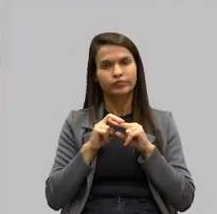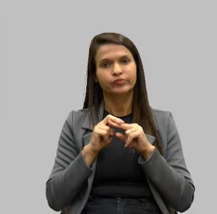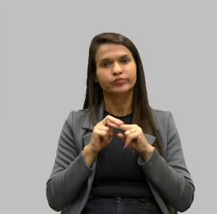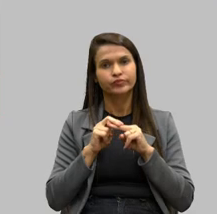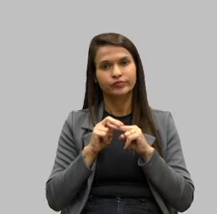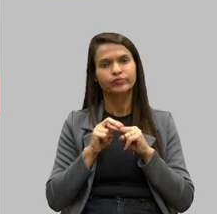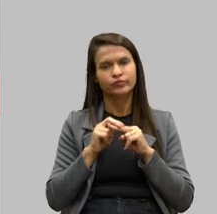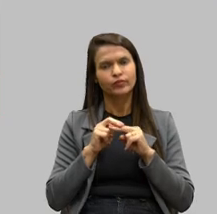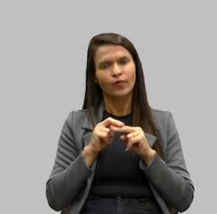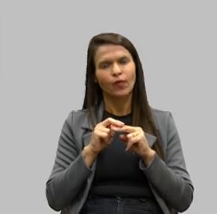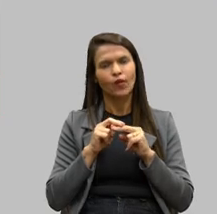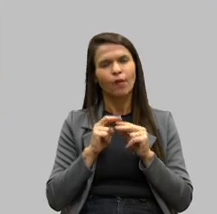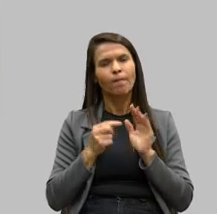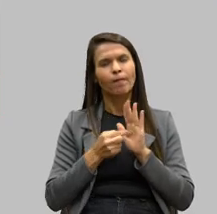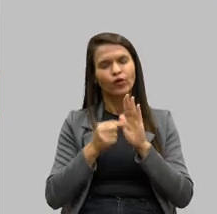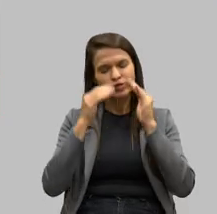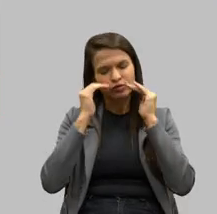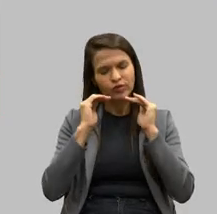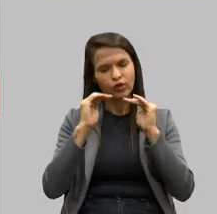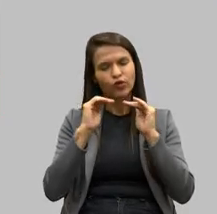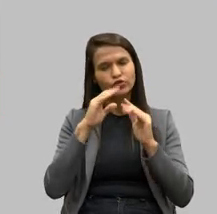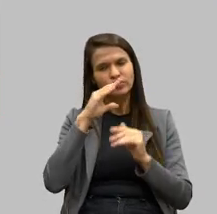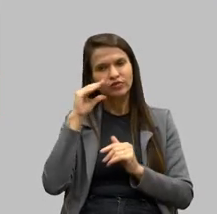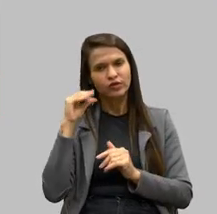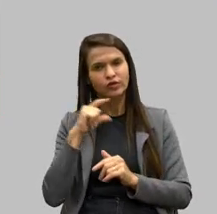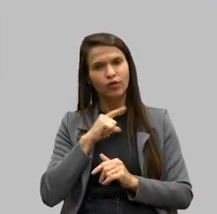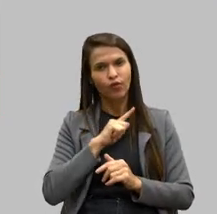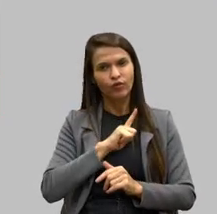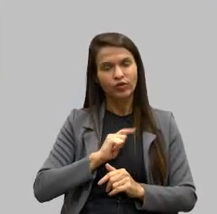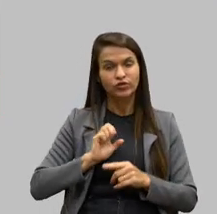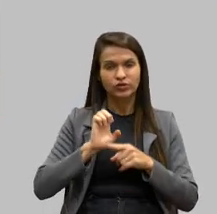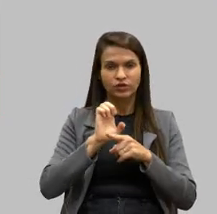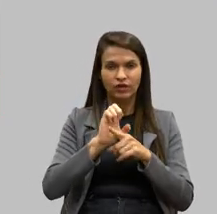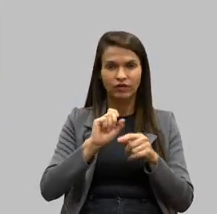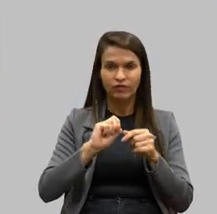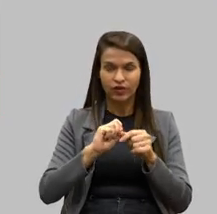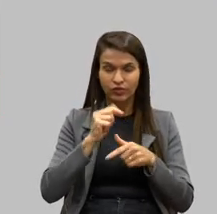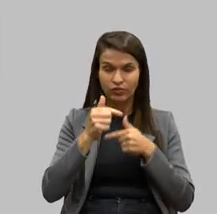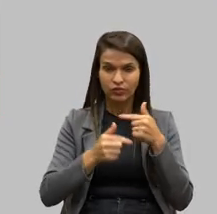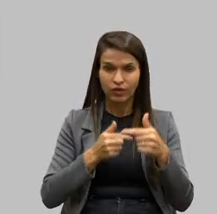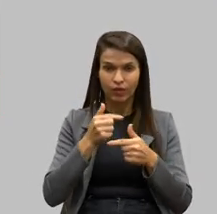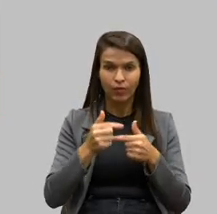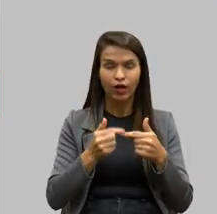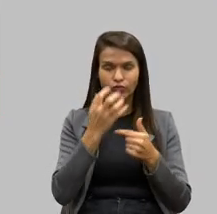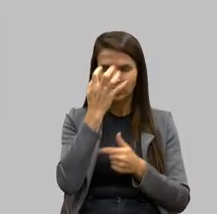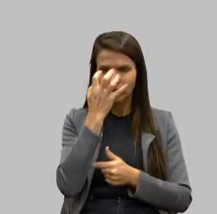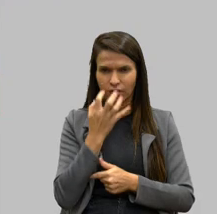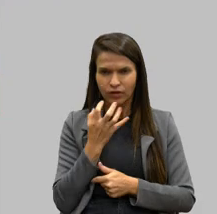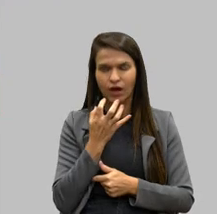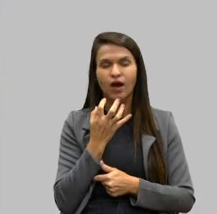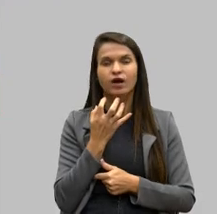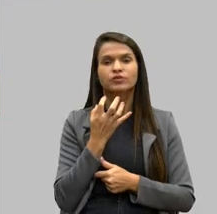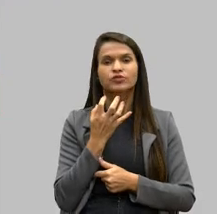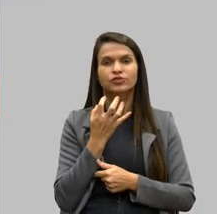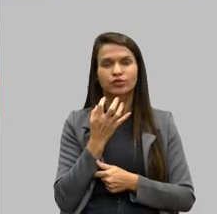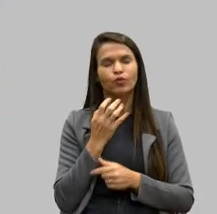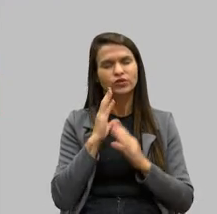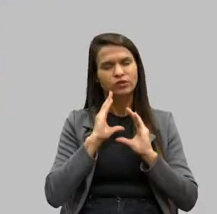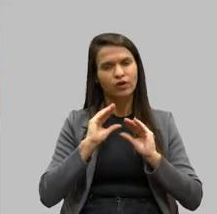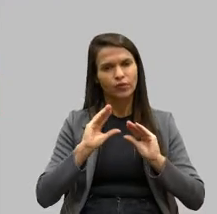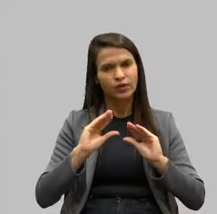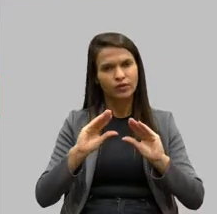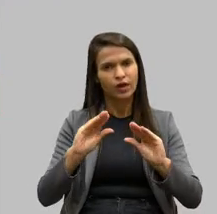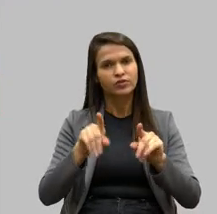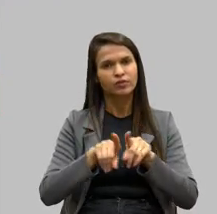o respeito a todos os servidores que nós temos. O governo de Estado, nós temos feito um trabalho com muita seriedade, com muita tranquilidade.